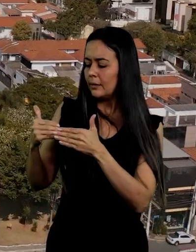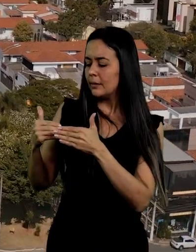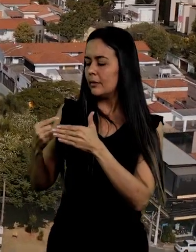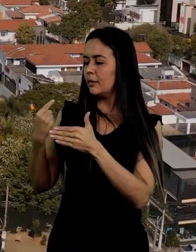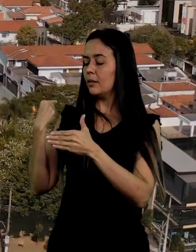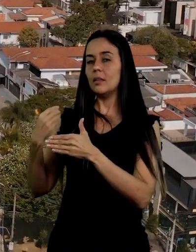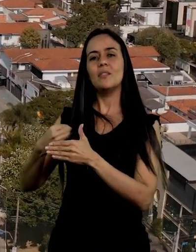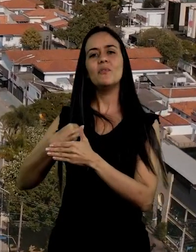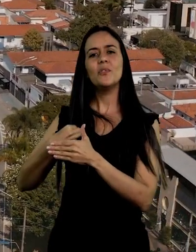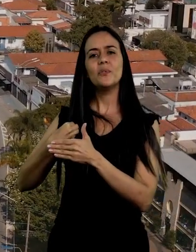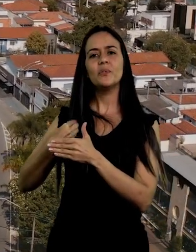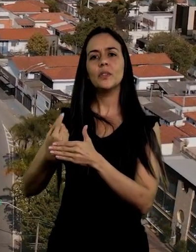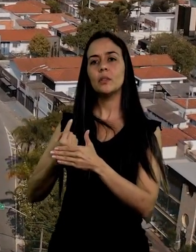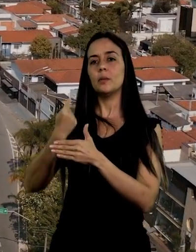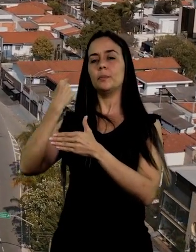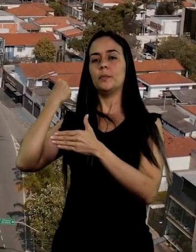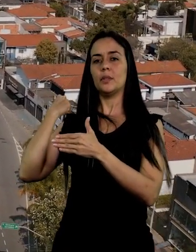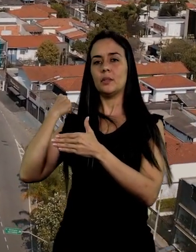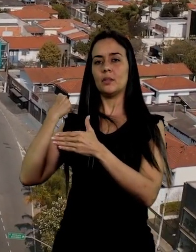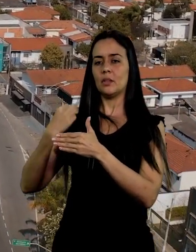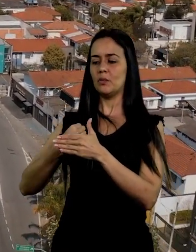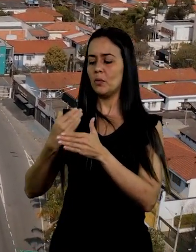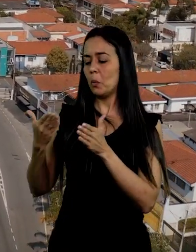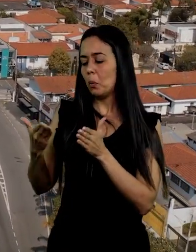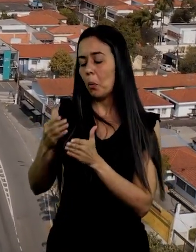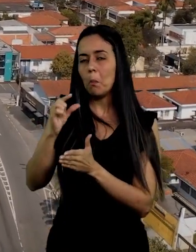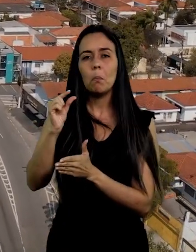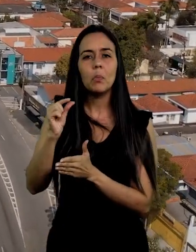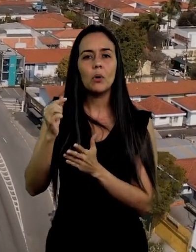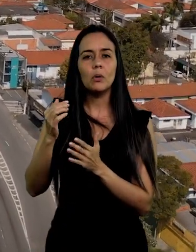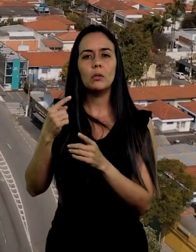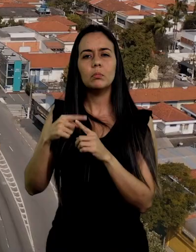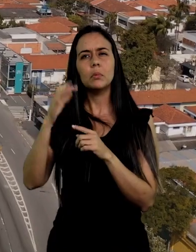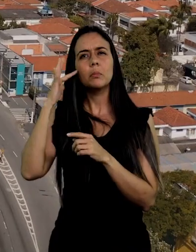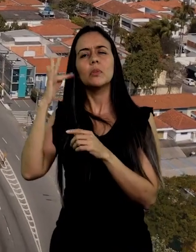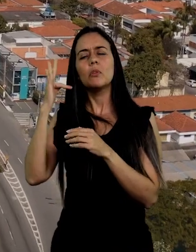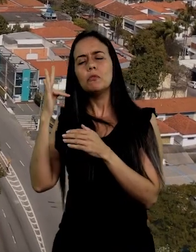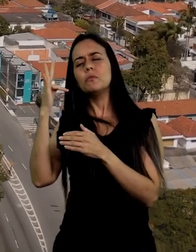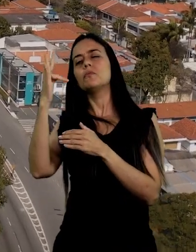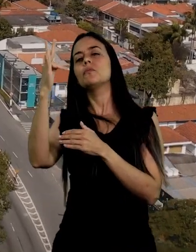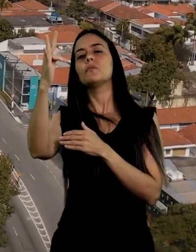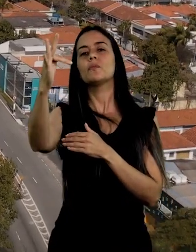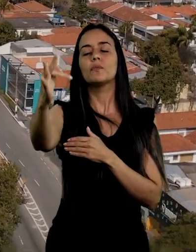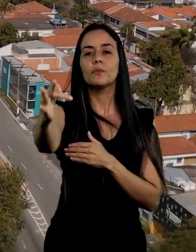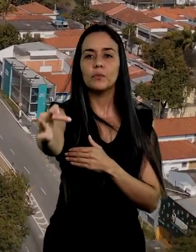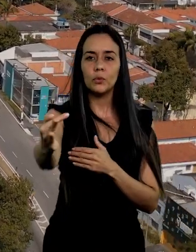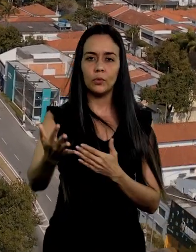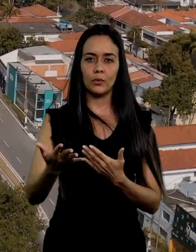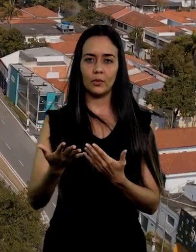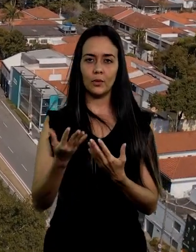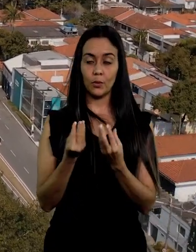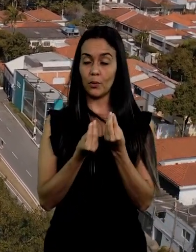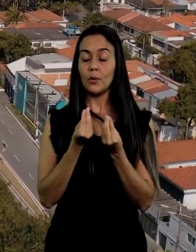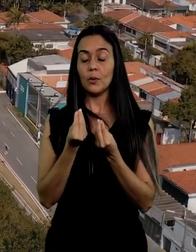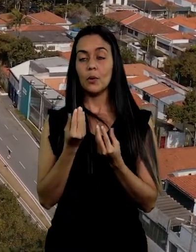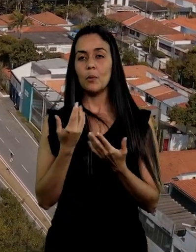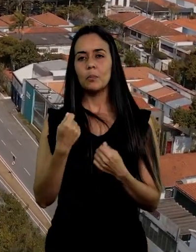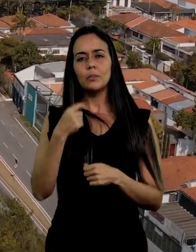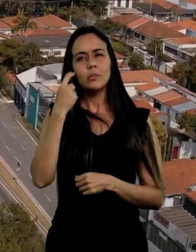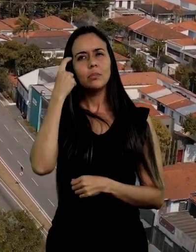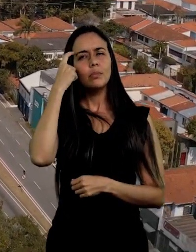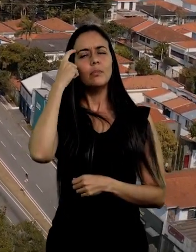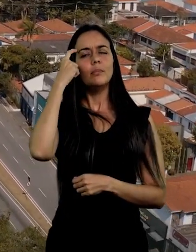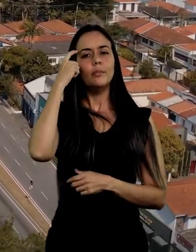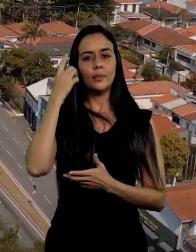o tempo que a gente conhece e que a gente conheceu. Mas jamais seria o tempo, né, que os nossos